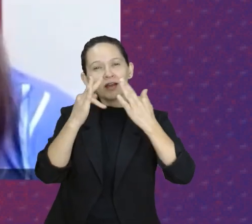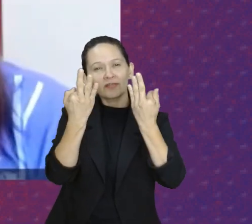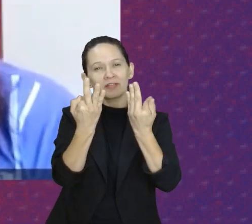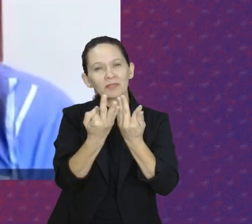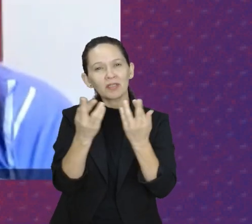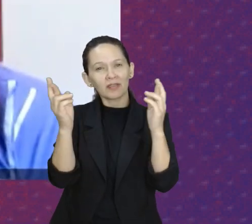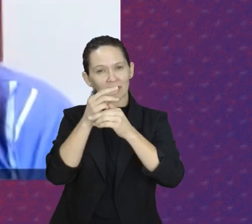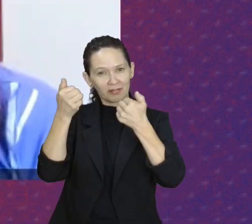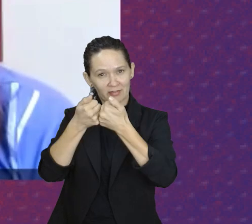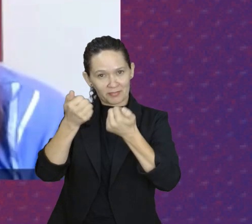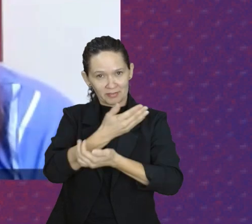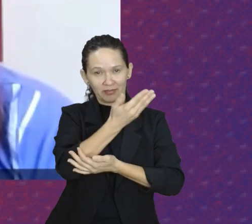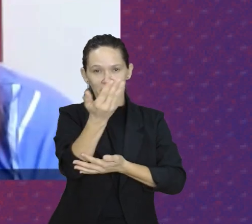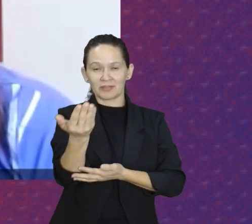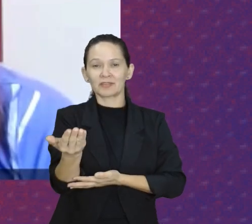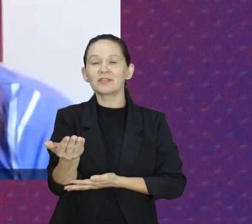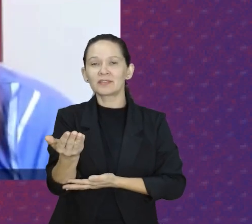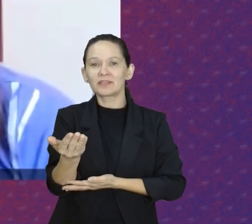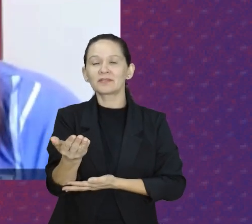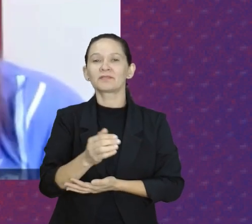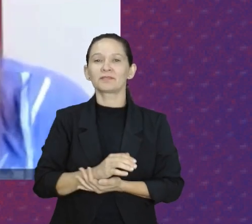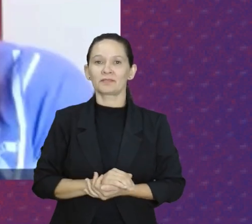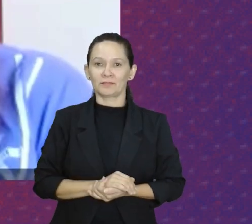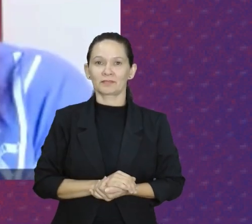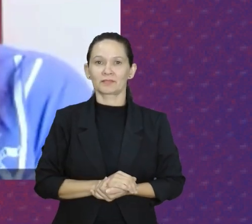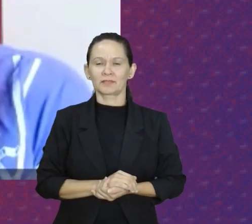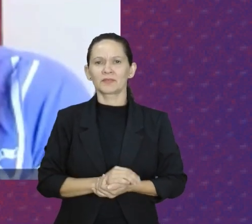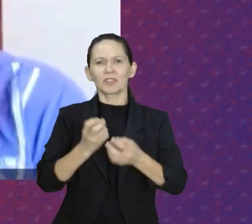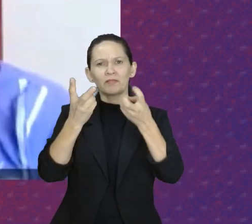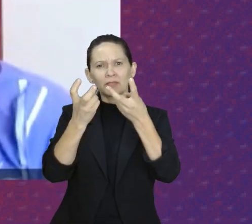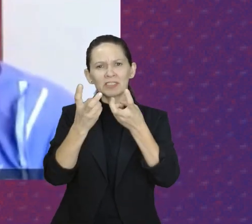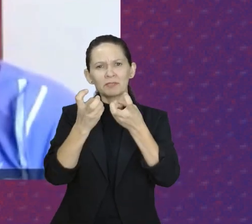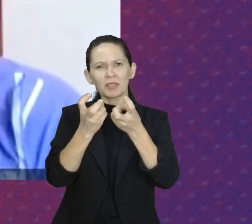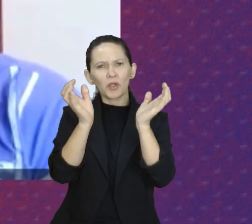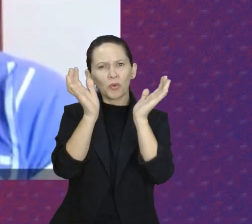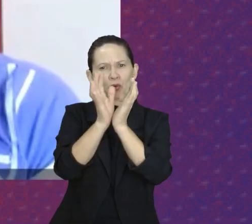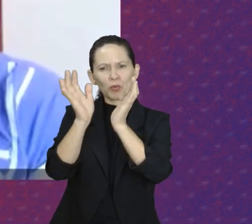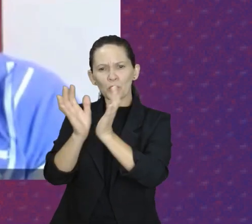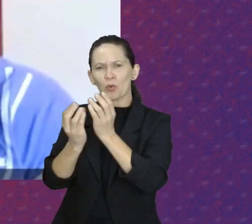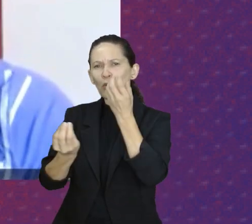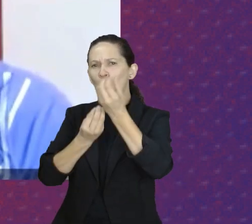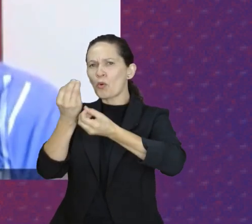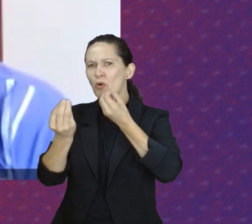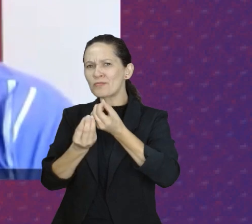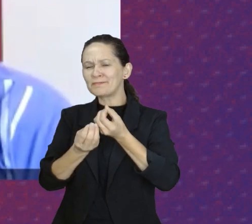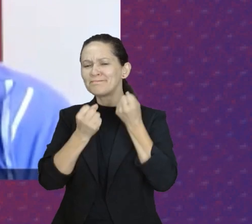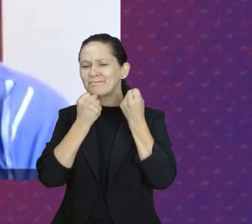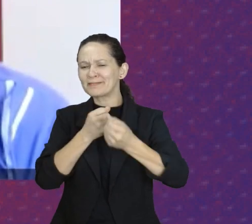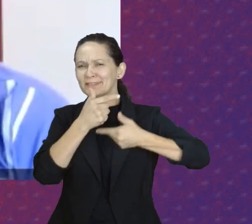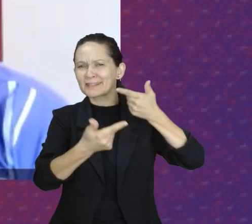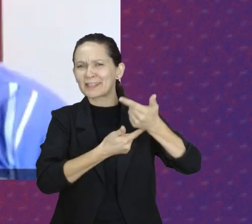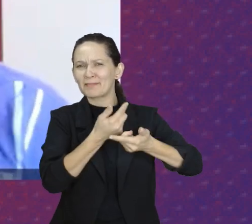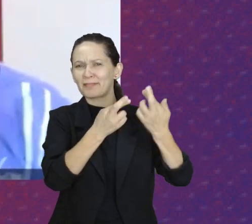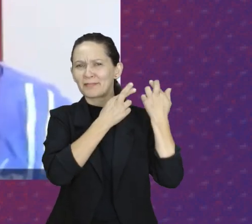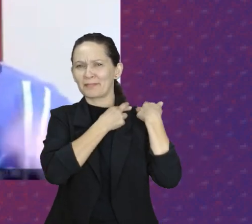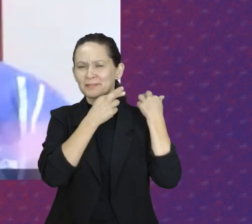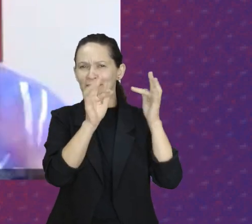vocês, vocês vão ver casos, né, de como acaba sendo as mulheres das famílias